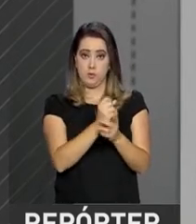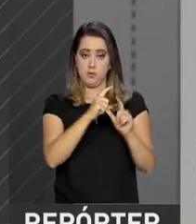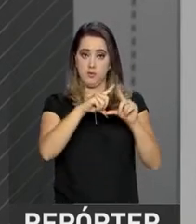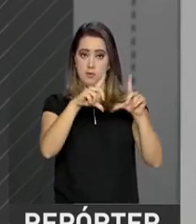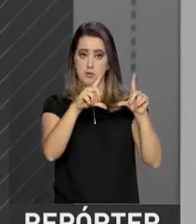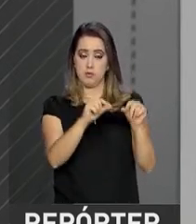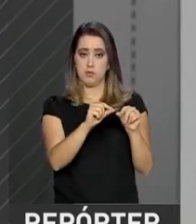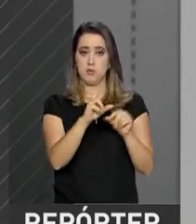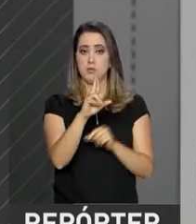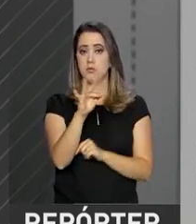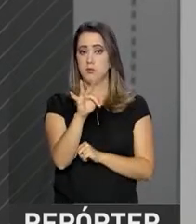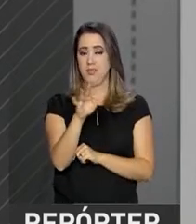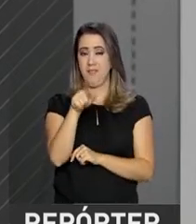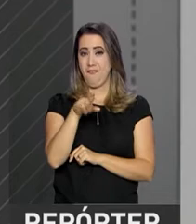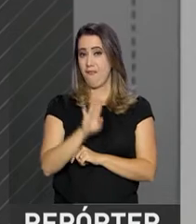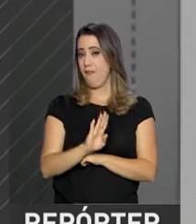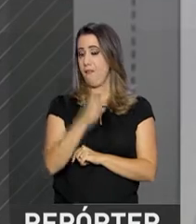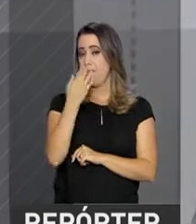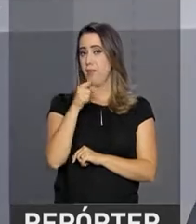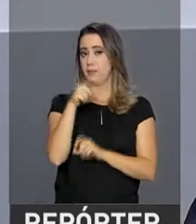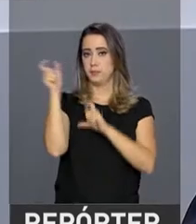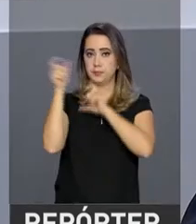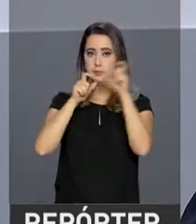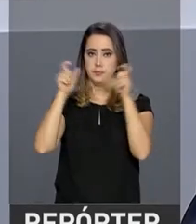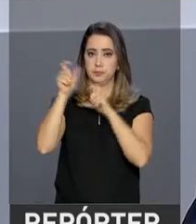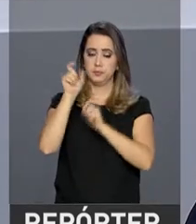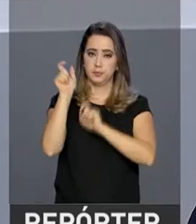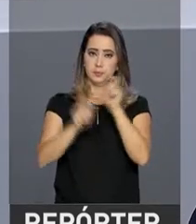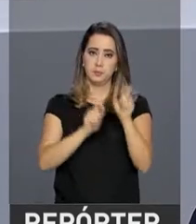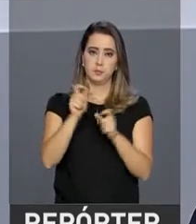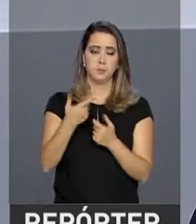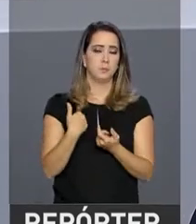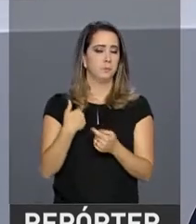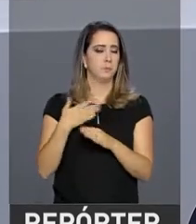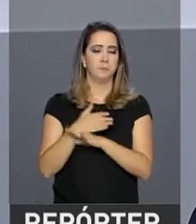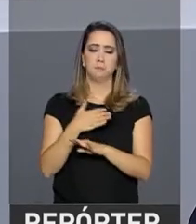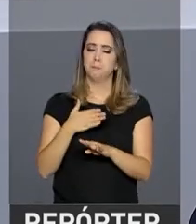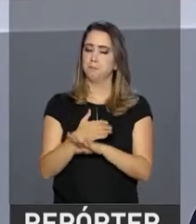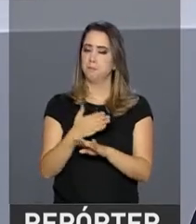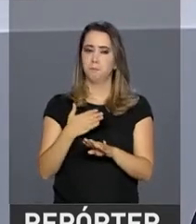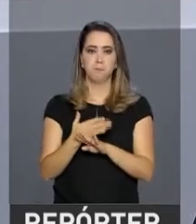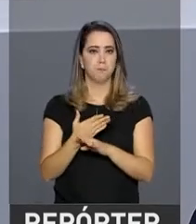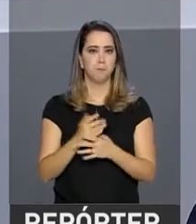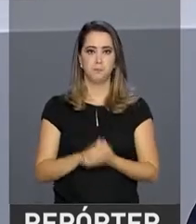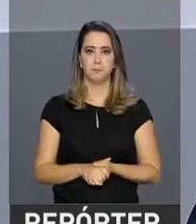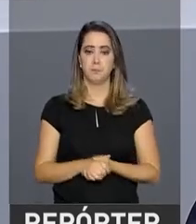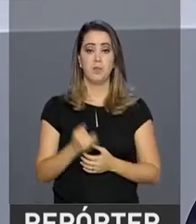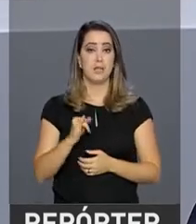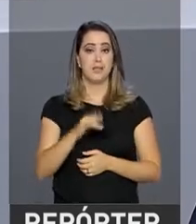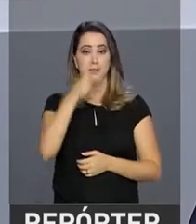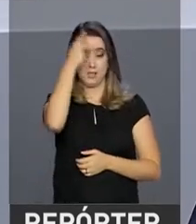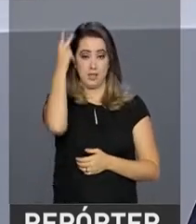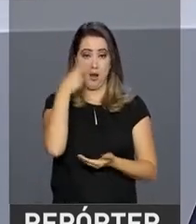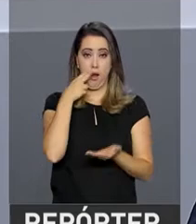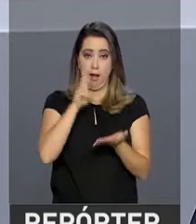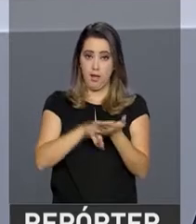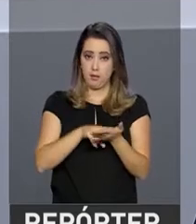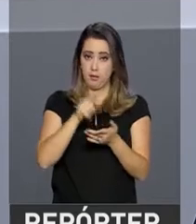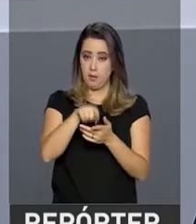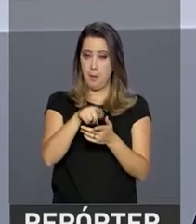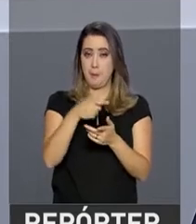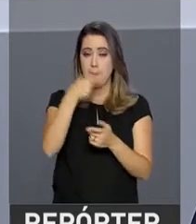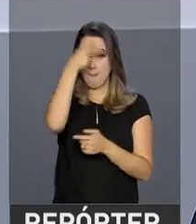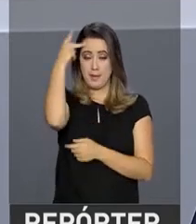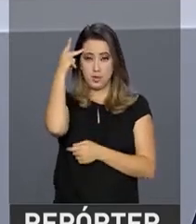documento é falso e o governo alerta para que os contribuintes não acessem o site indicado caso você receba essa carta à